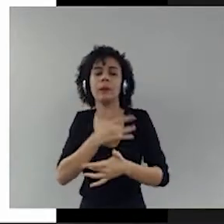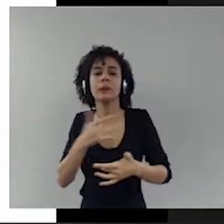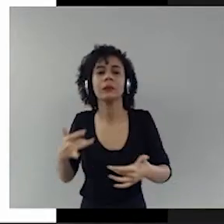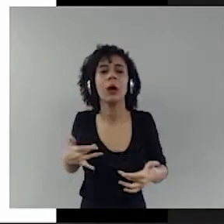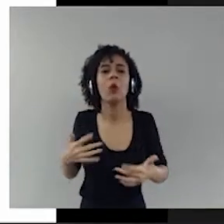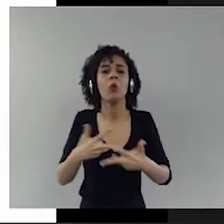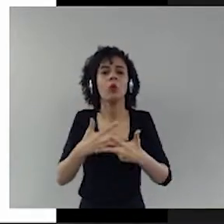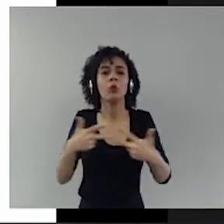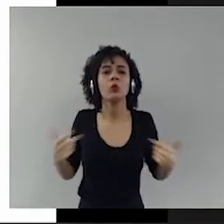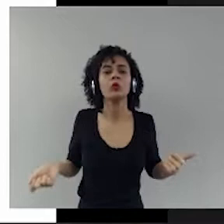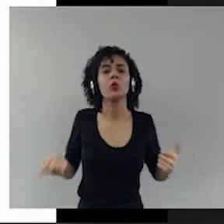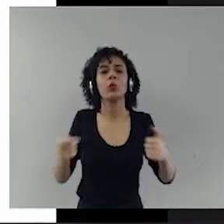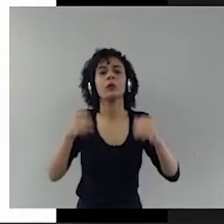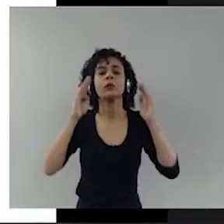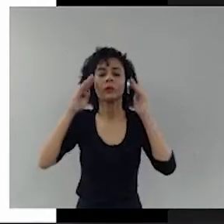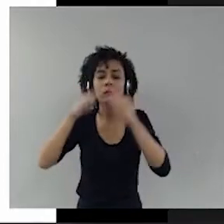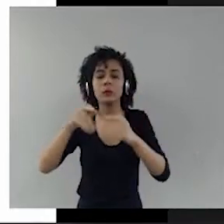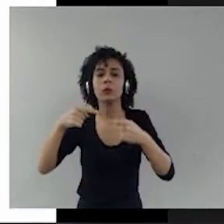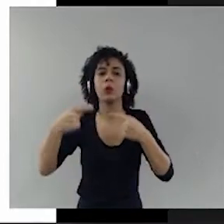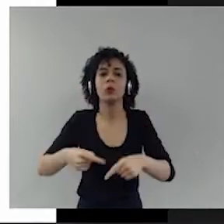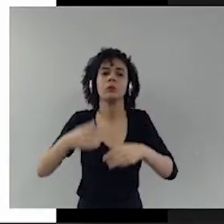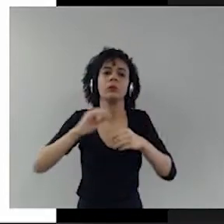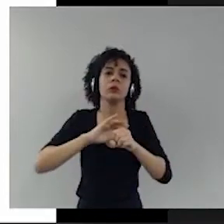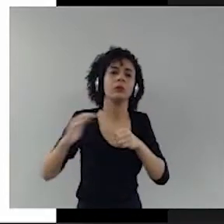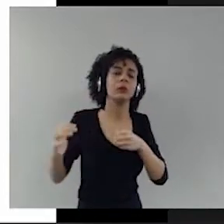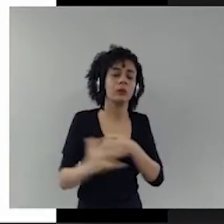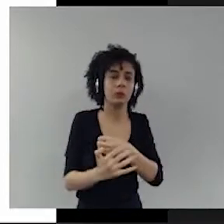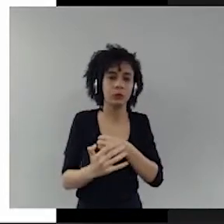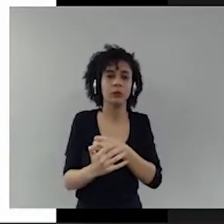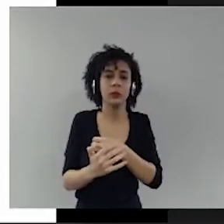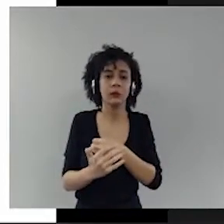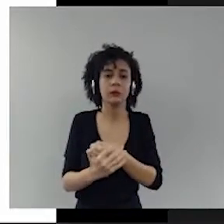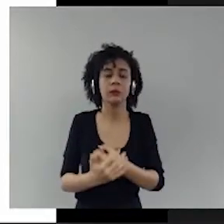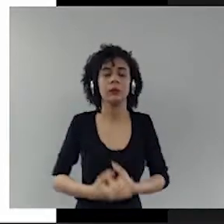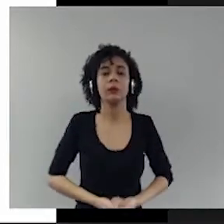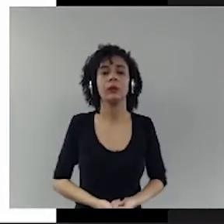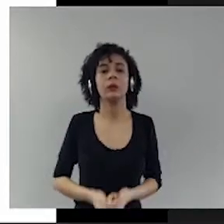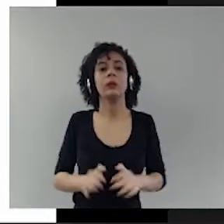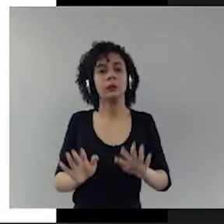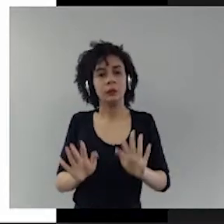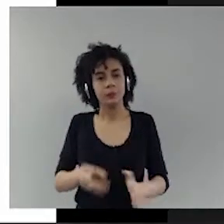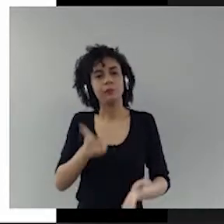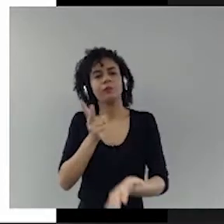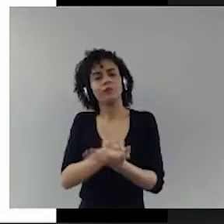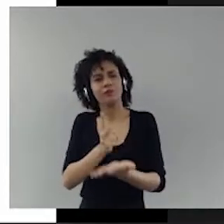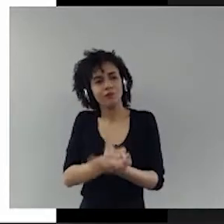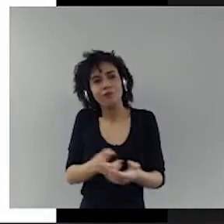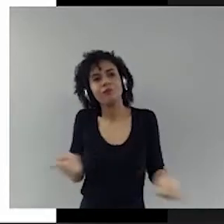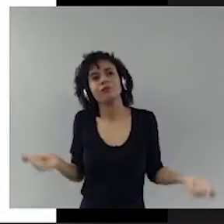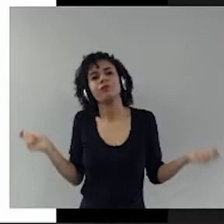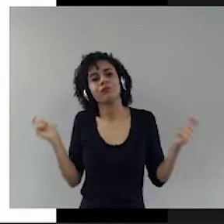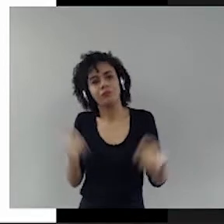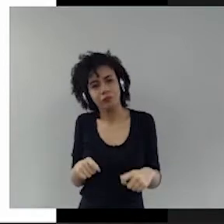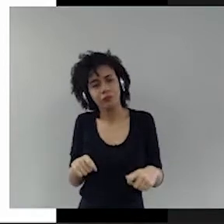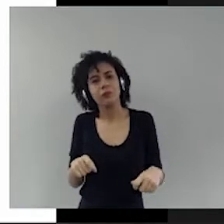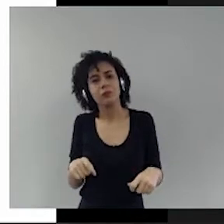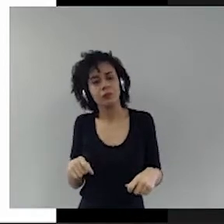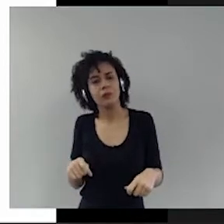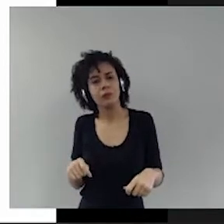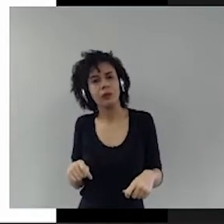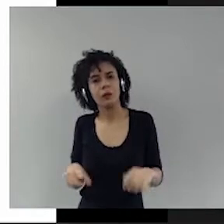destinados ao enfrentamento da pandemia e os baby mesmo com essa possibilidade